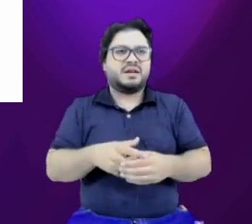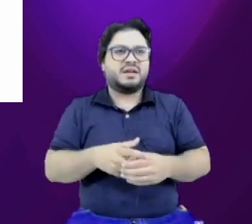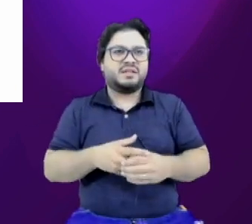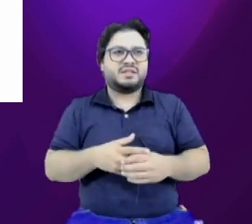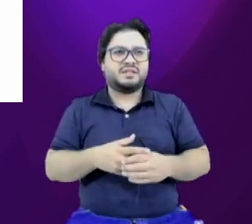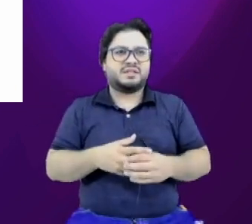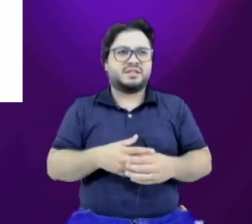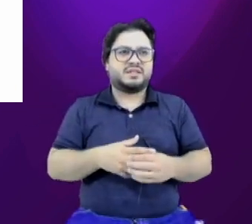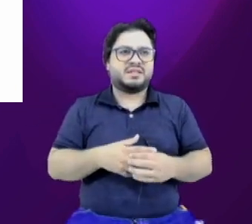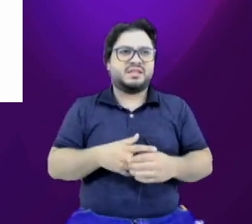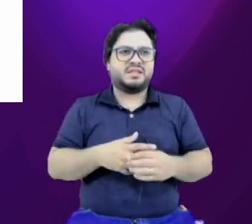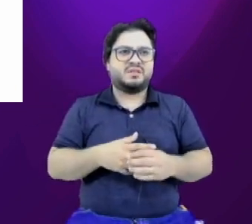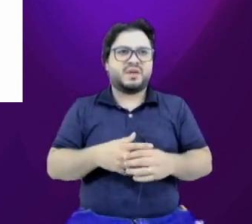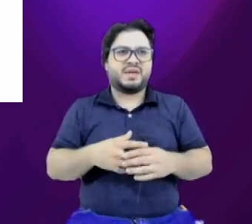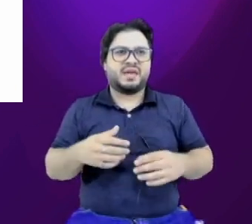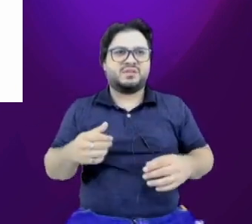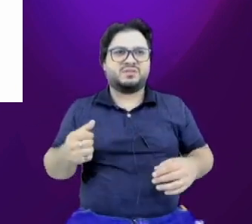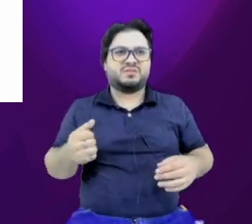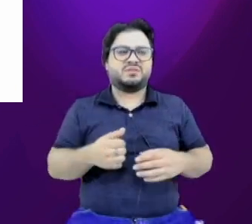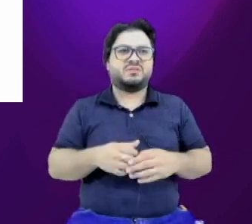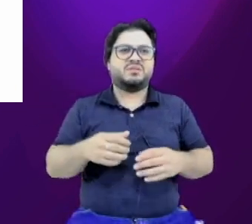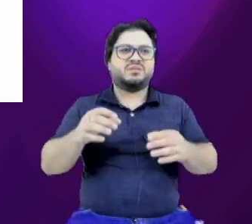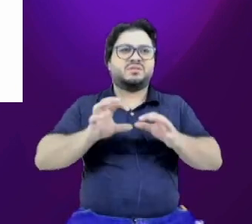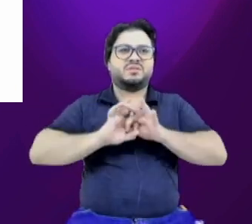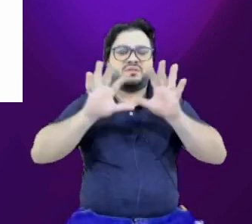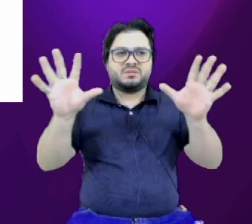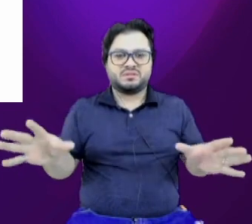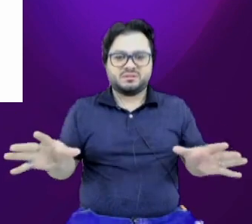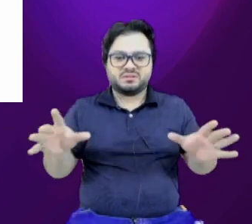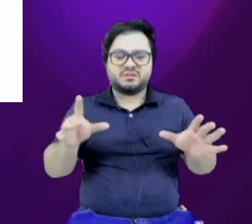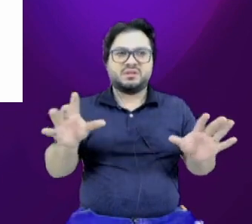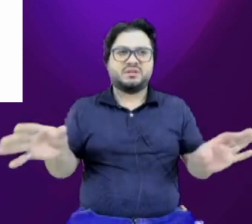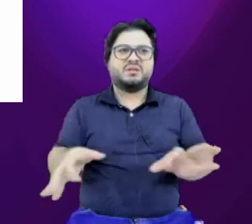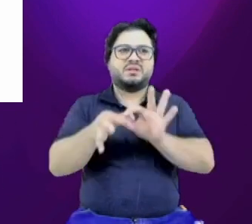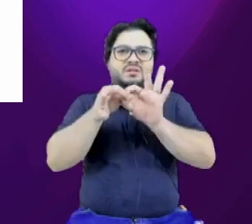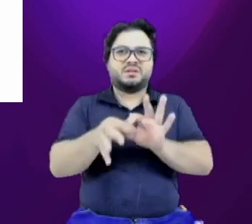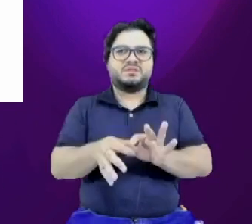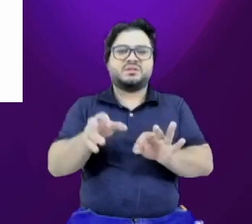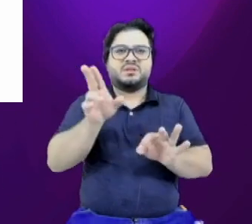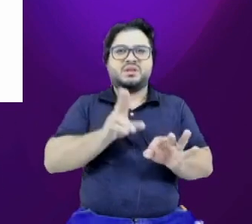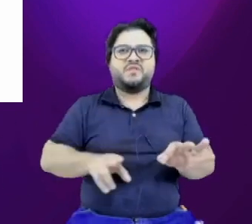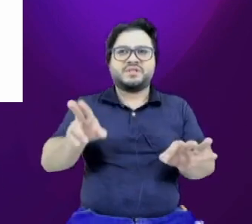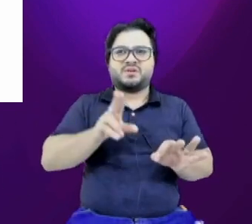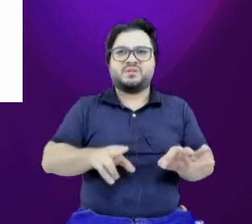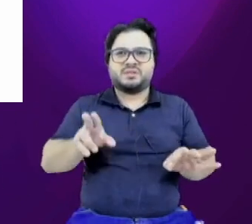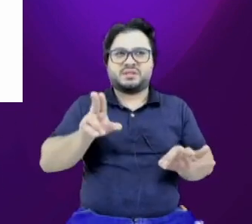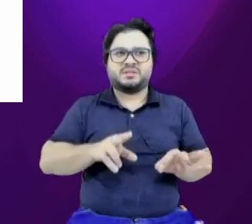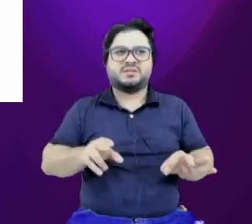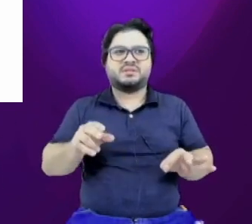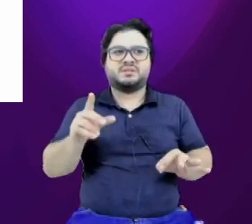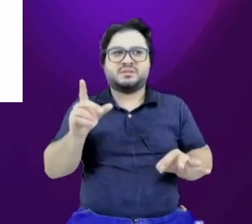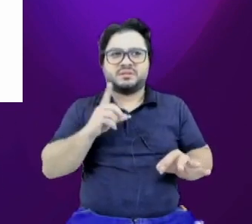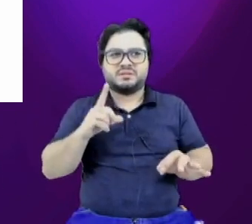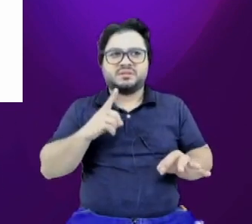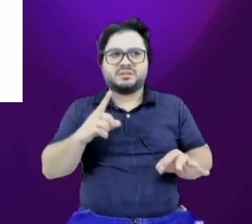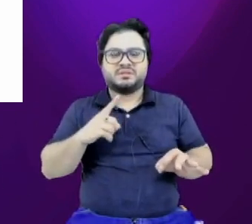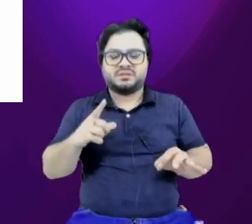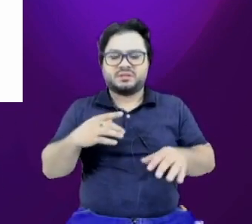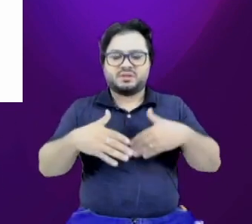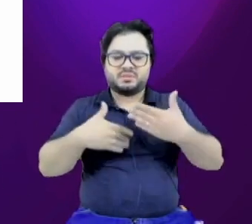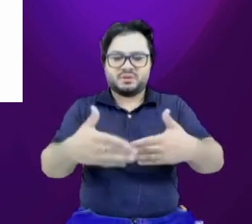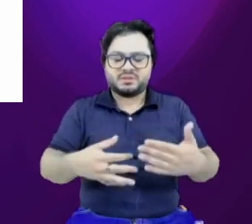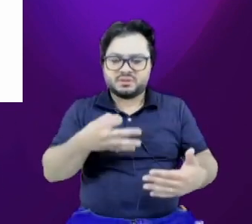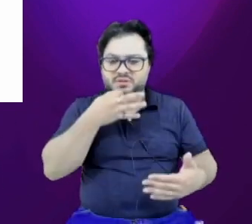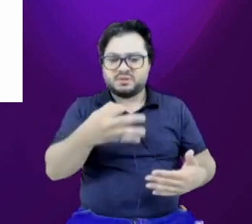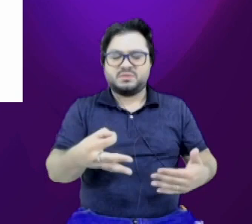a disponibilização dessa imagem, a integração dessa imagem. Otimizamos a operação do ponto de